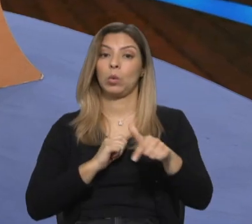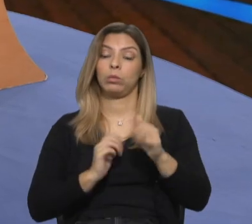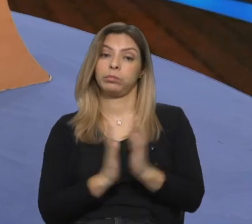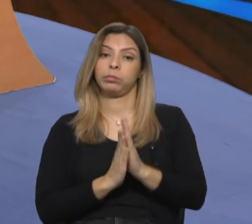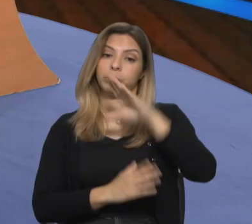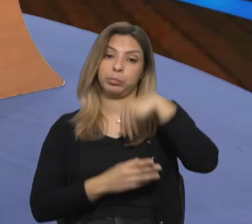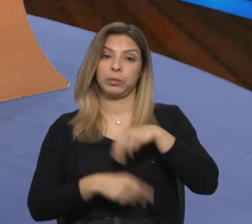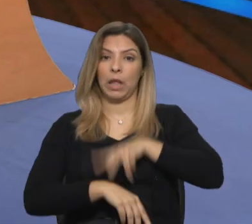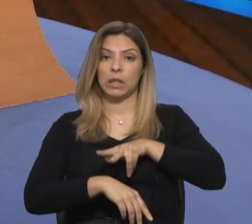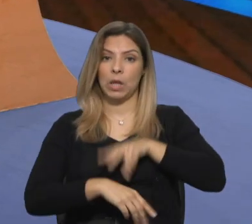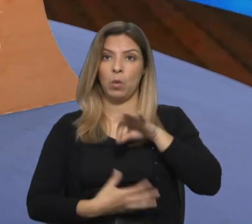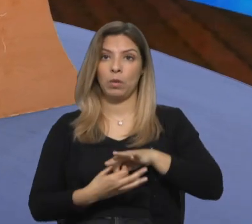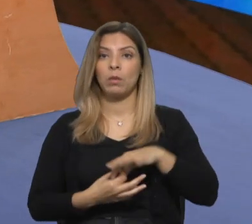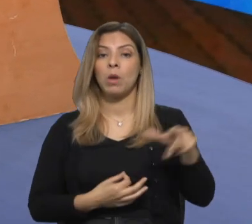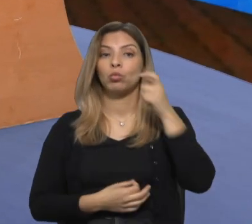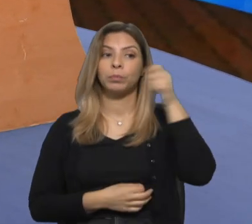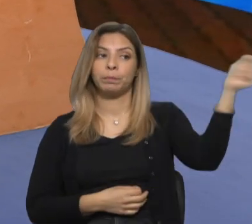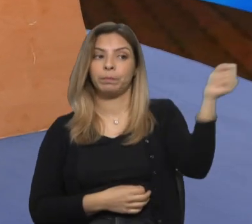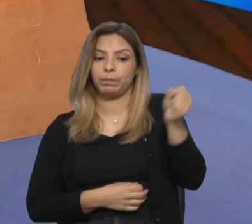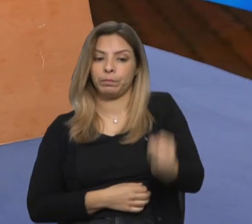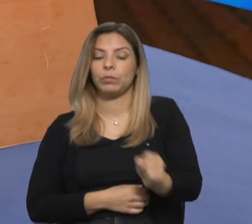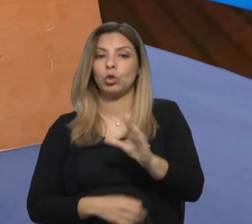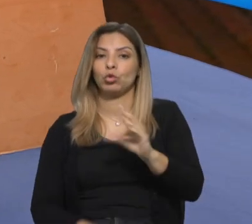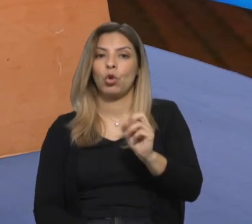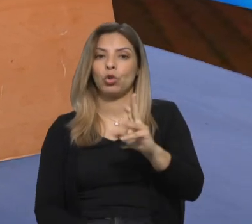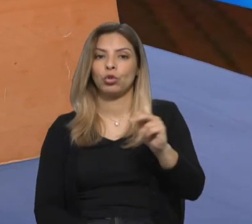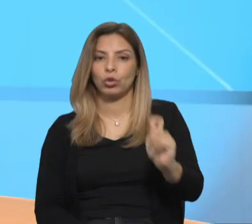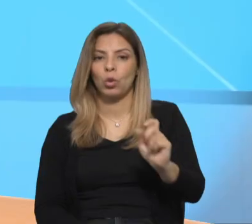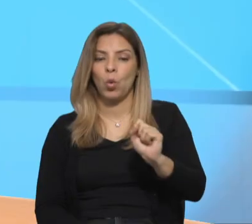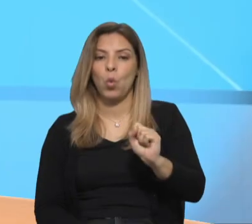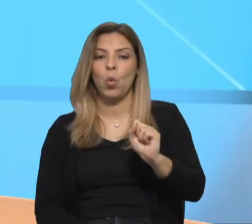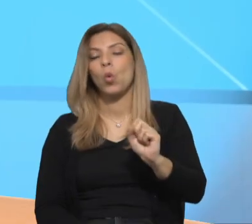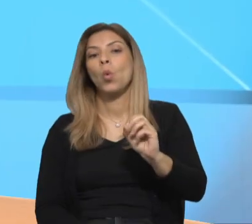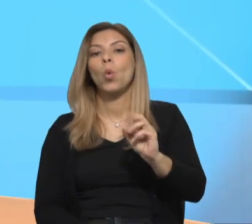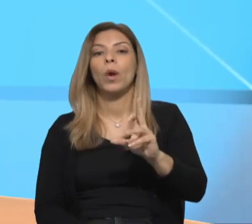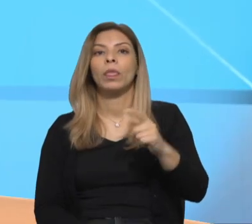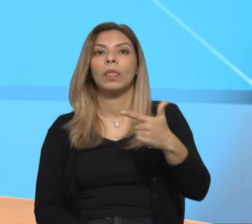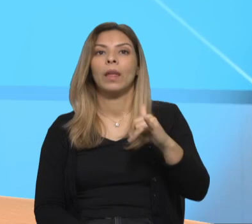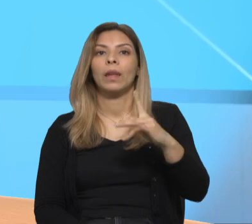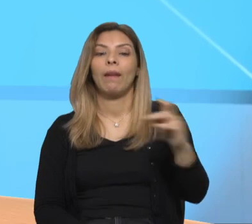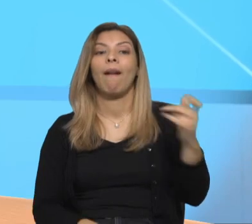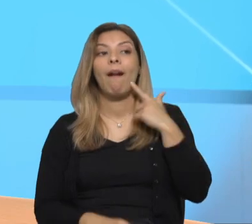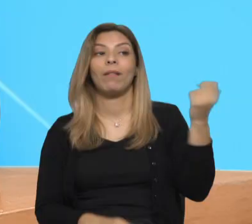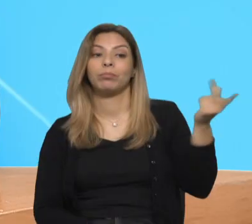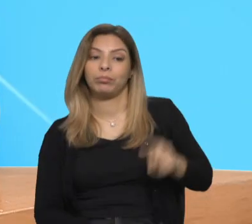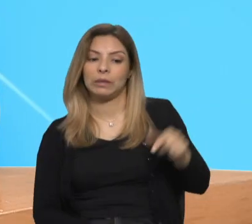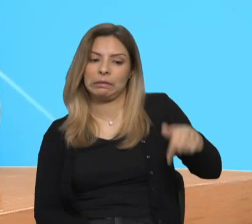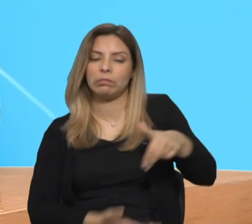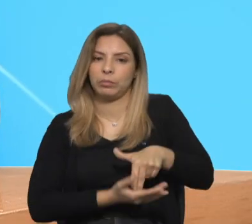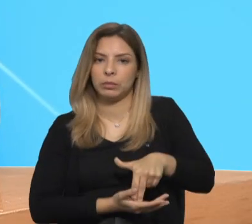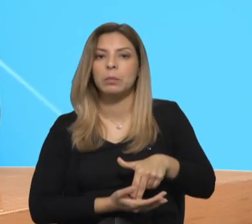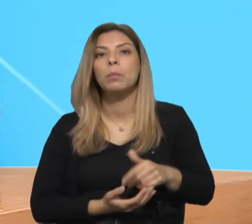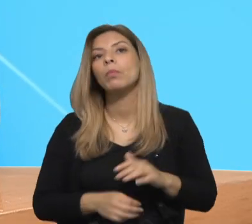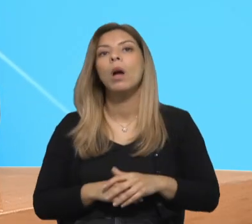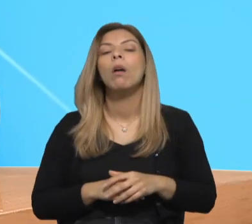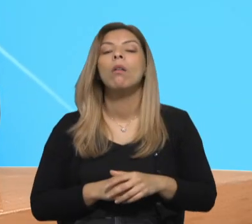era trazer o Sr. Arcebispo, D. Jorge Ortiga, ao sítio por onde ele entrou. No percurso, o